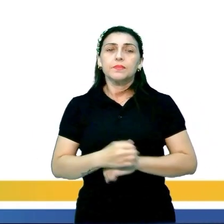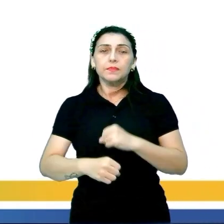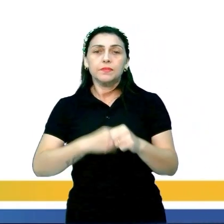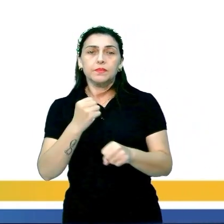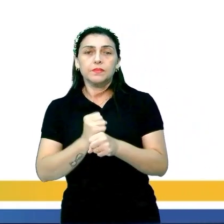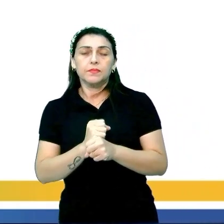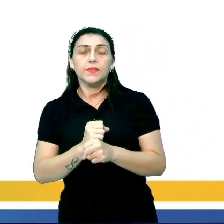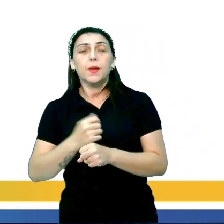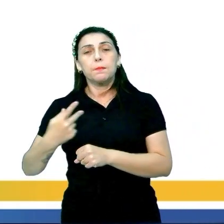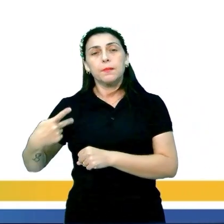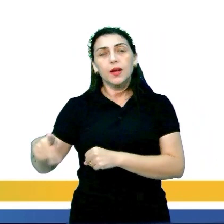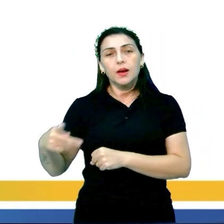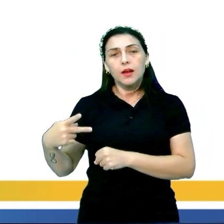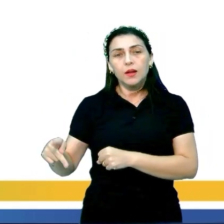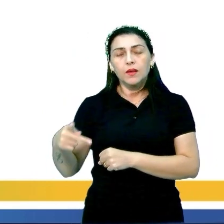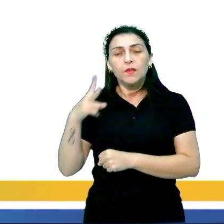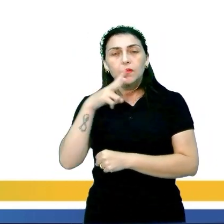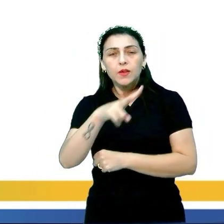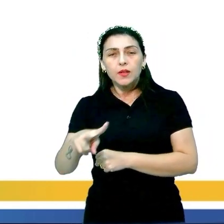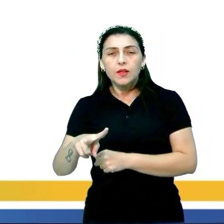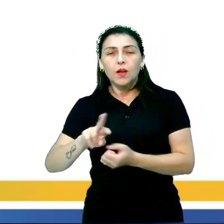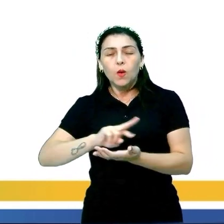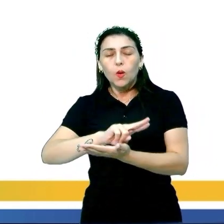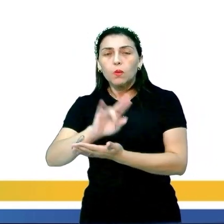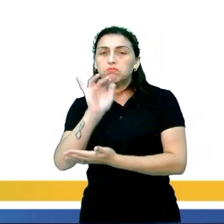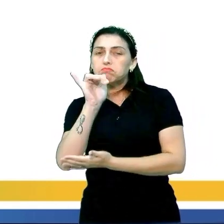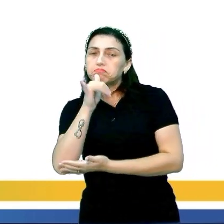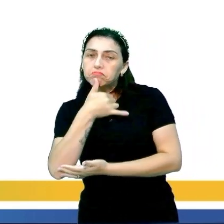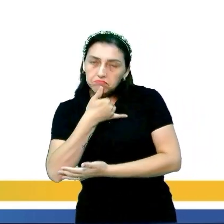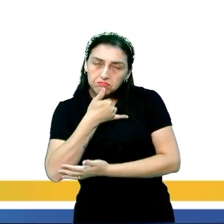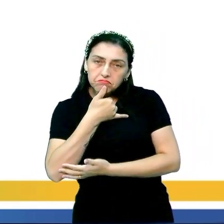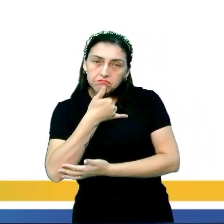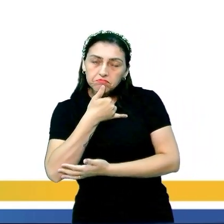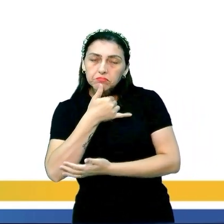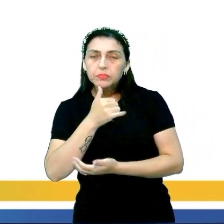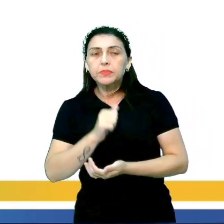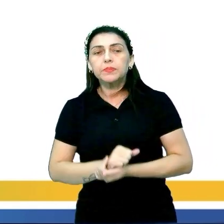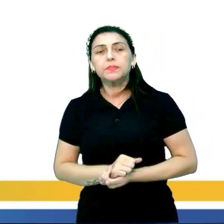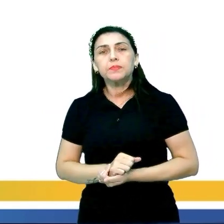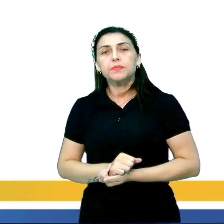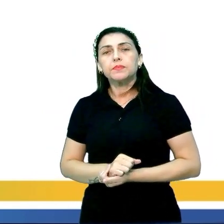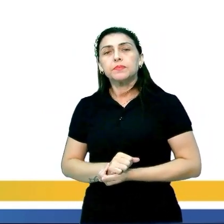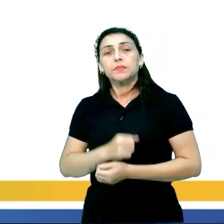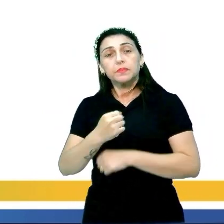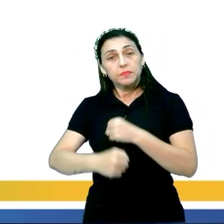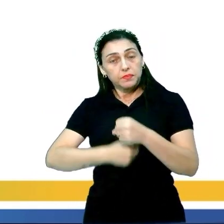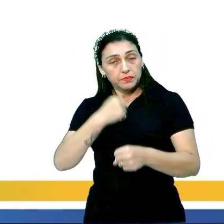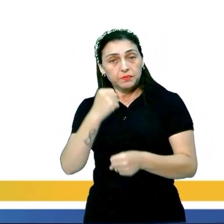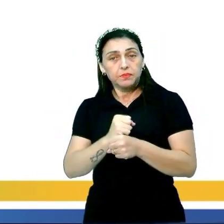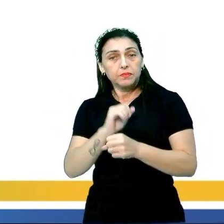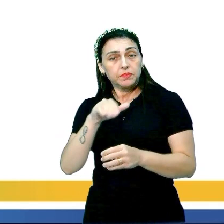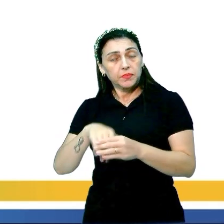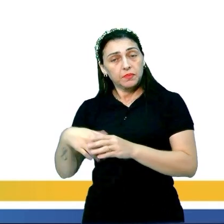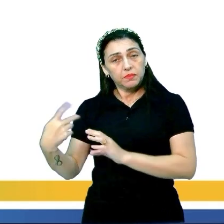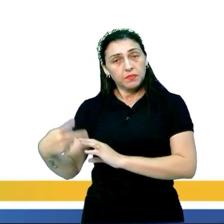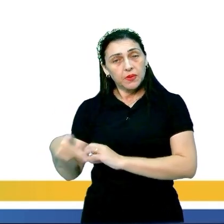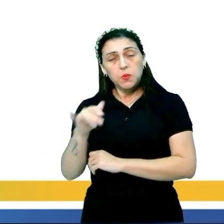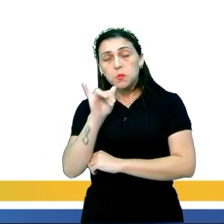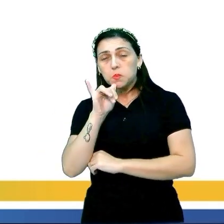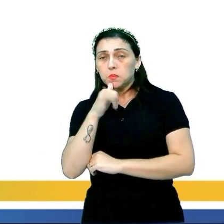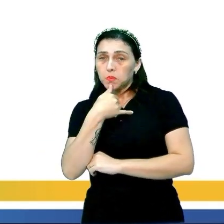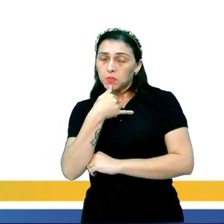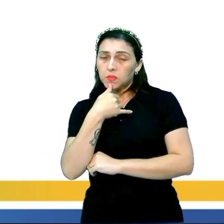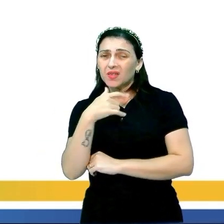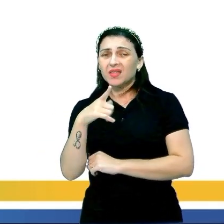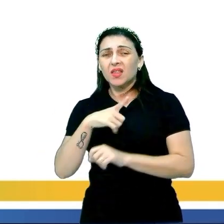de campanha paraguaia, he visto muitas coisas tristes, né? Então, aí no ano de campanha paraguaia, eu vi muita coisa triste.